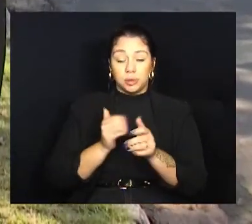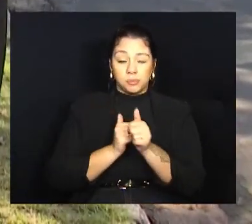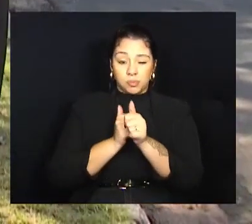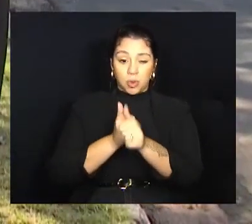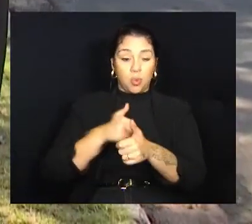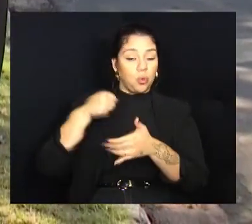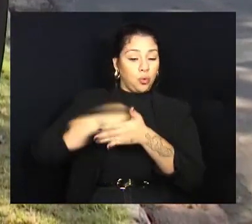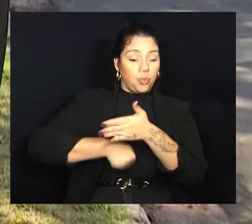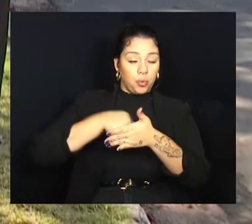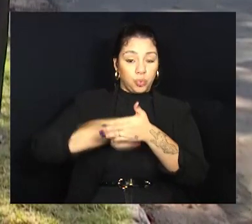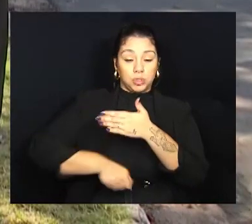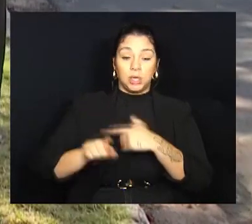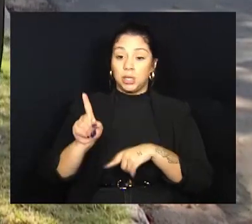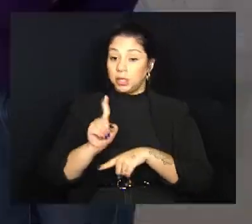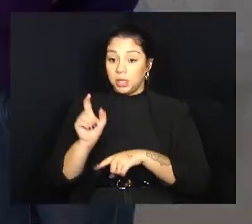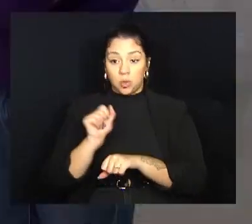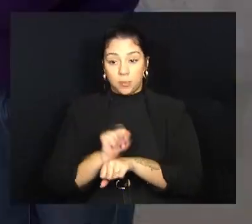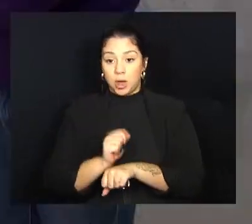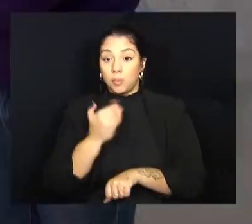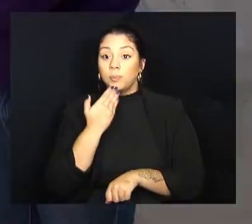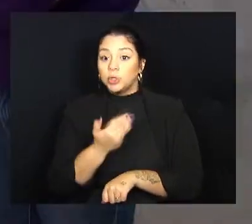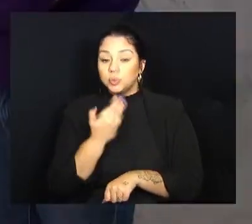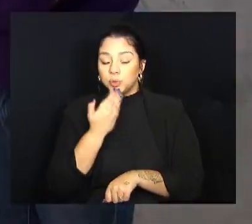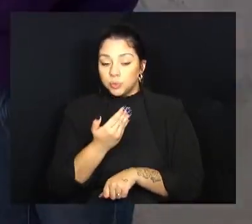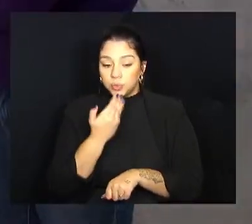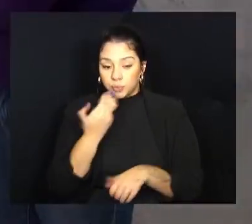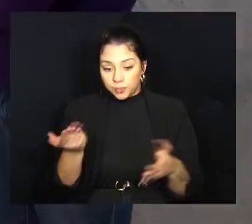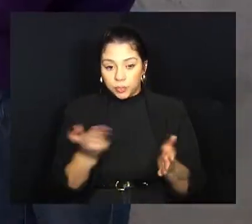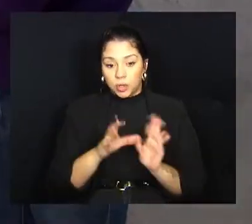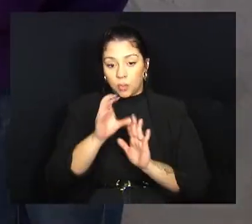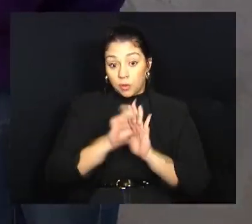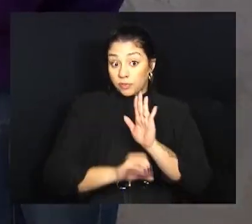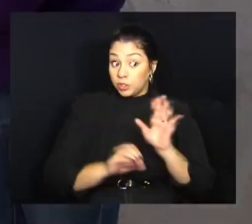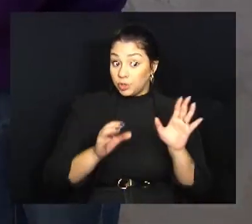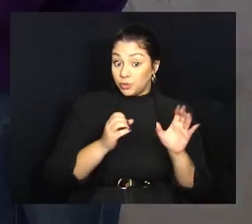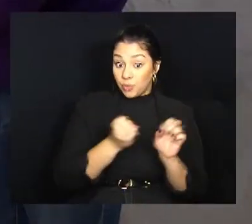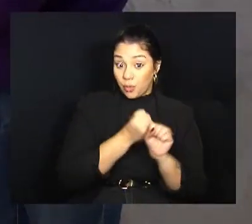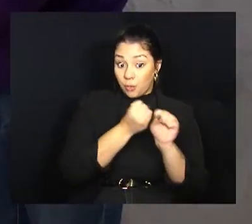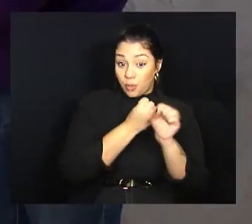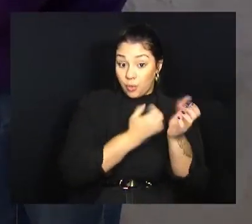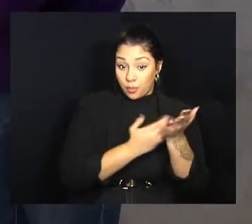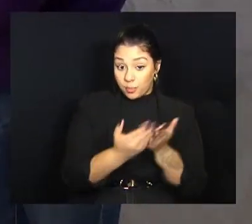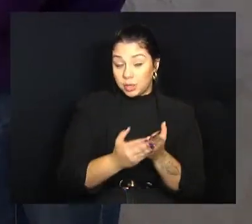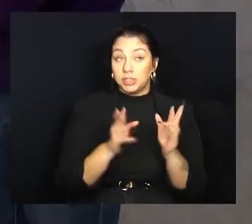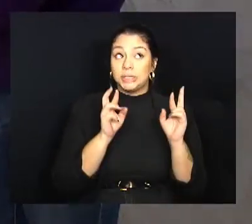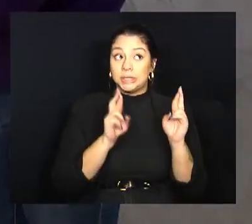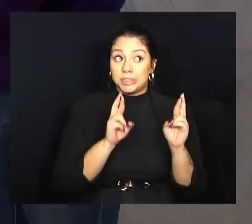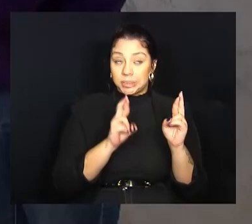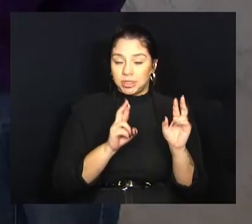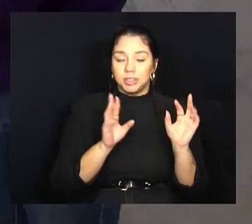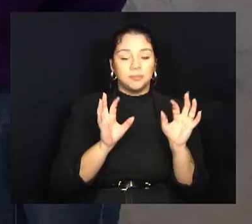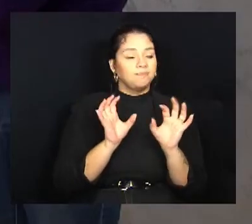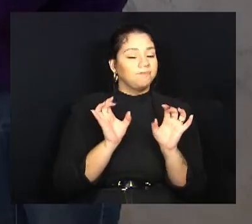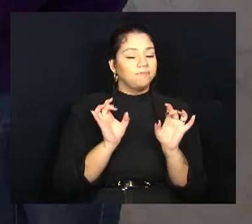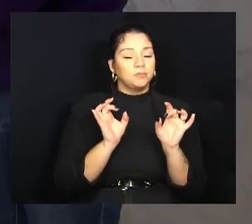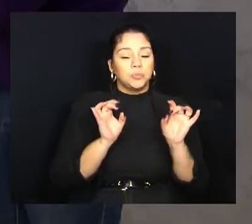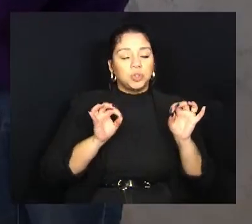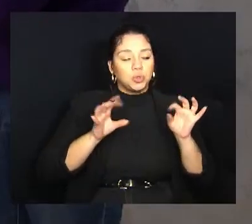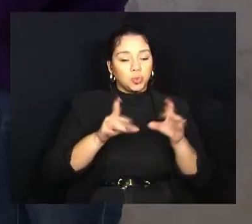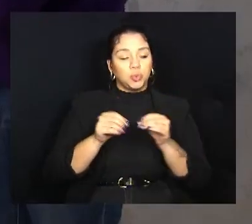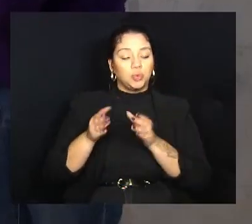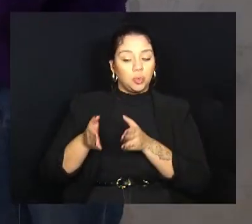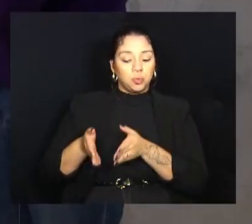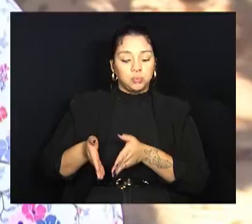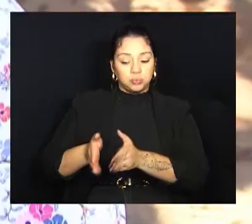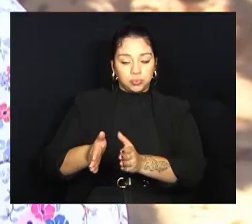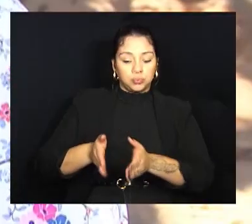nunca parou com suas reivindicações. Com o ofício para as obras, eles torcem para que, finalmente, todas as vielas recebam